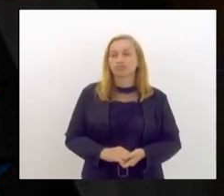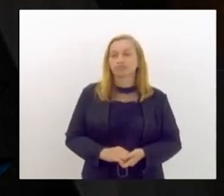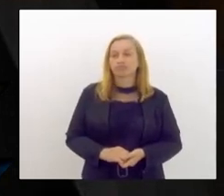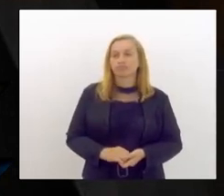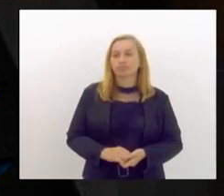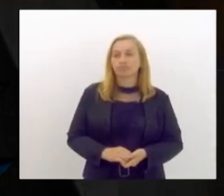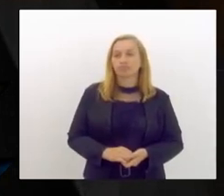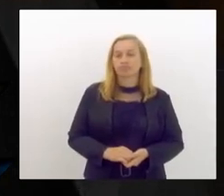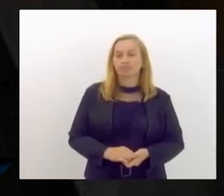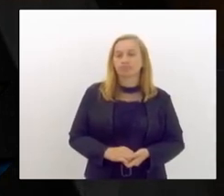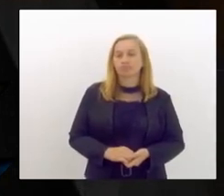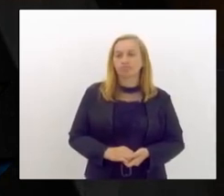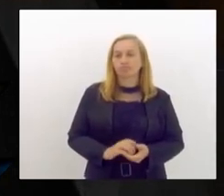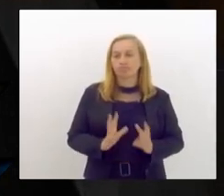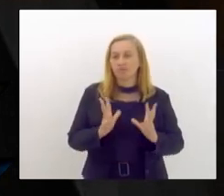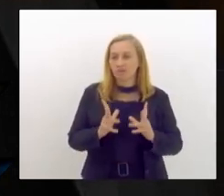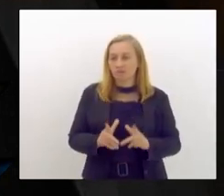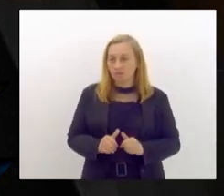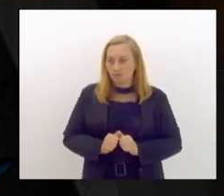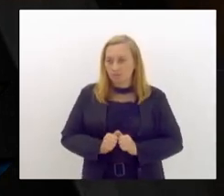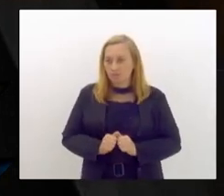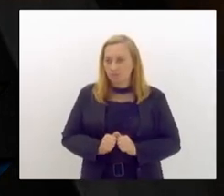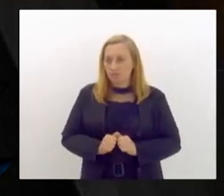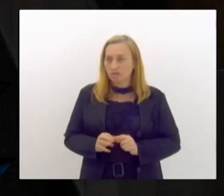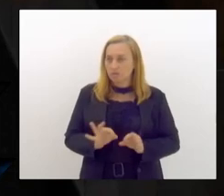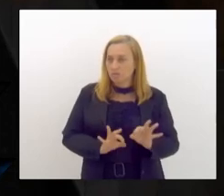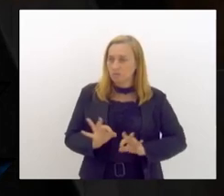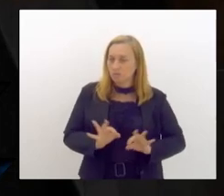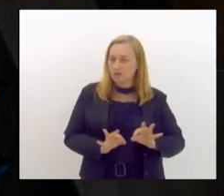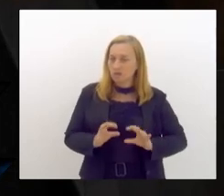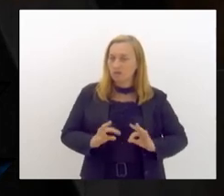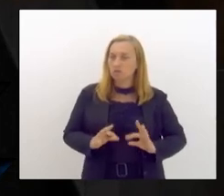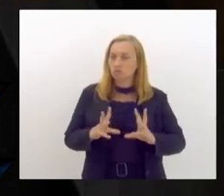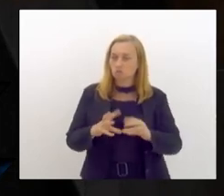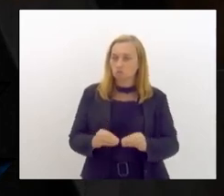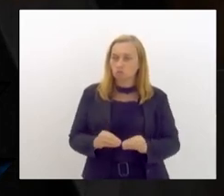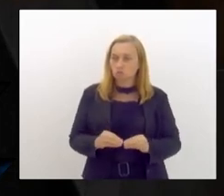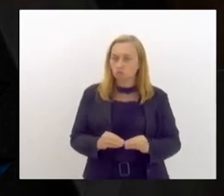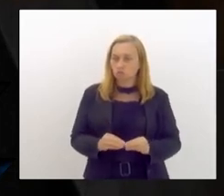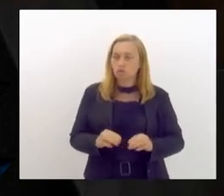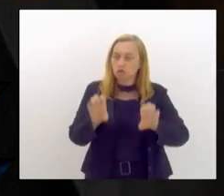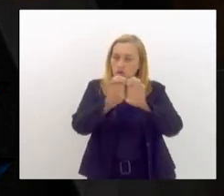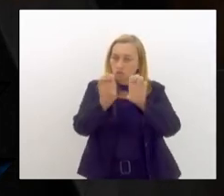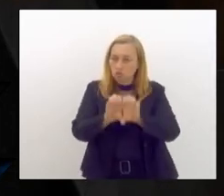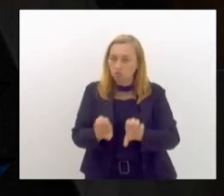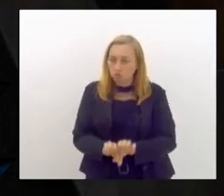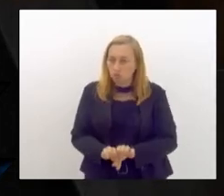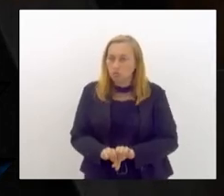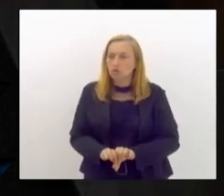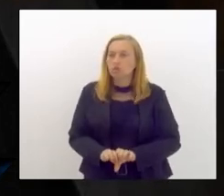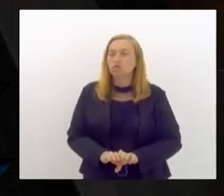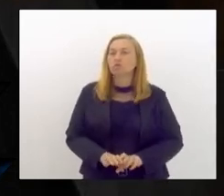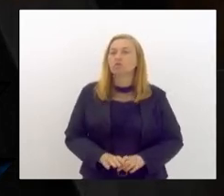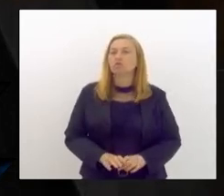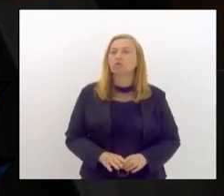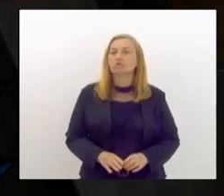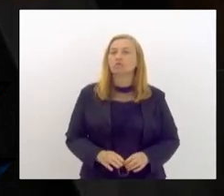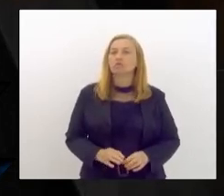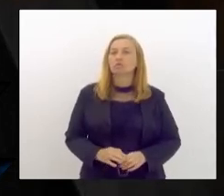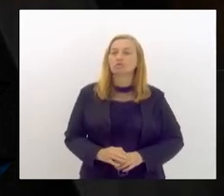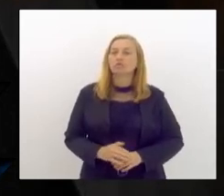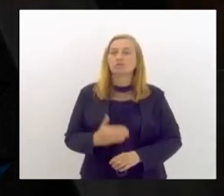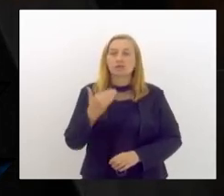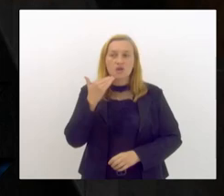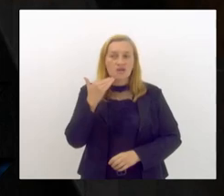extravasor totalmente em ordem, recuperado, inclusive estruturalmente, onde está com deficiência de